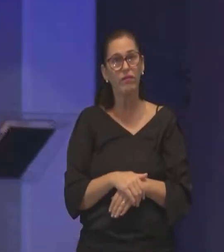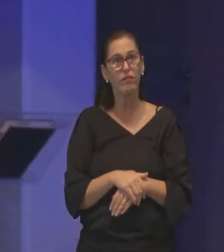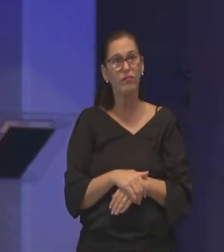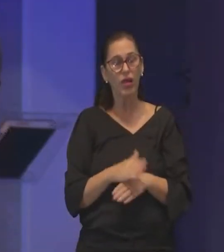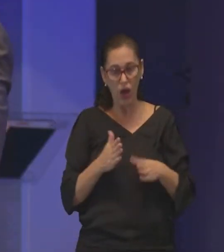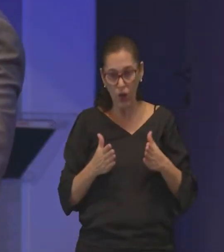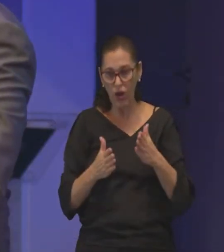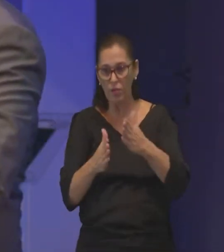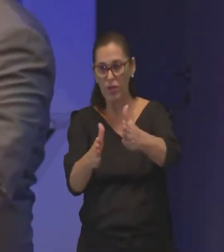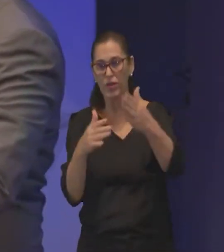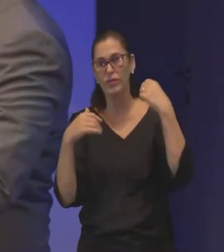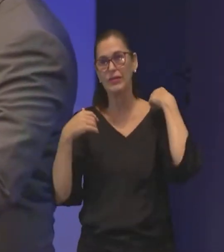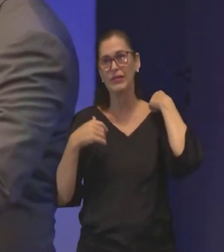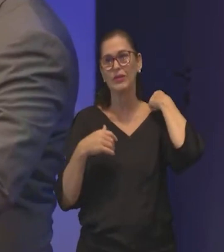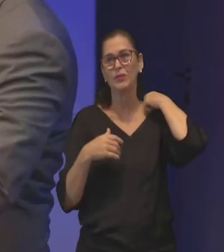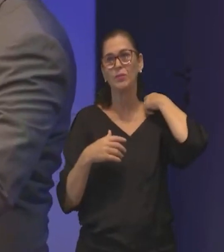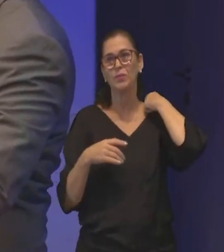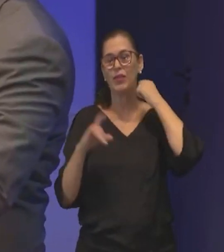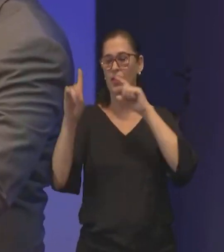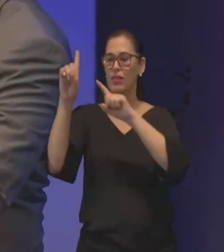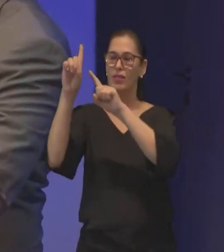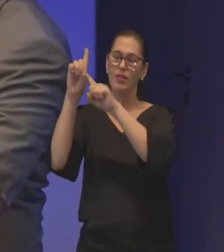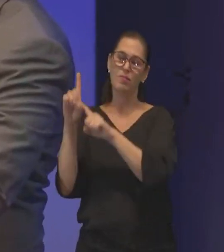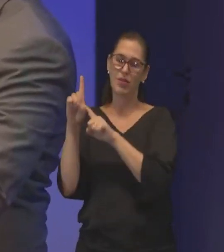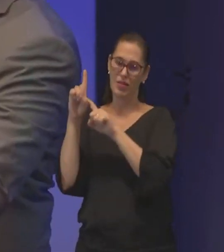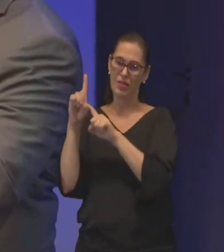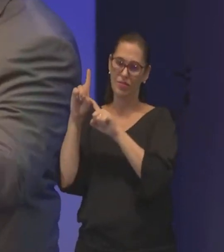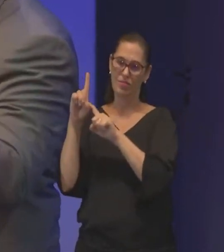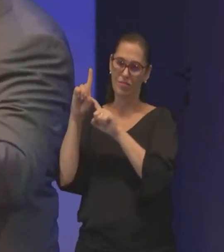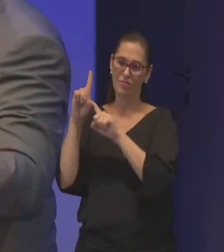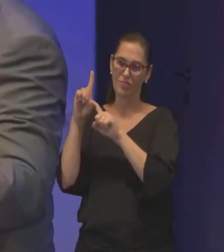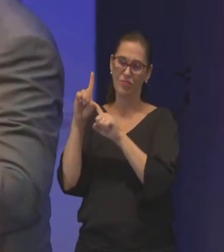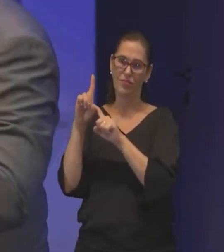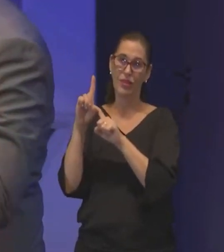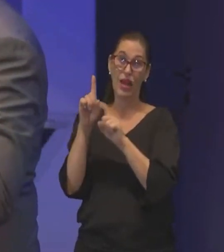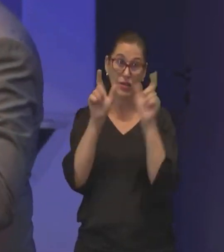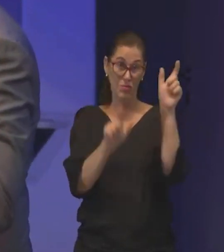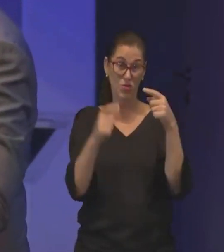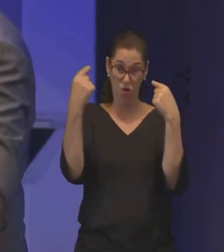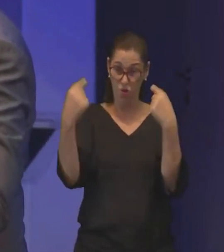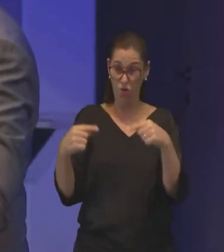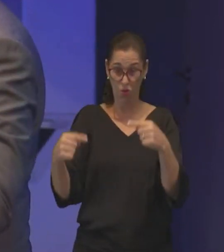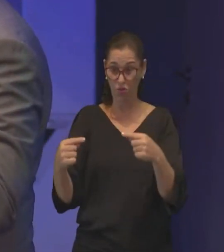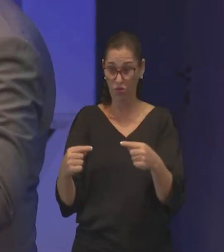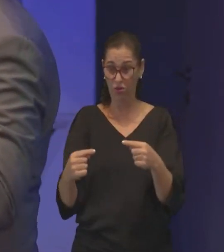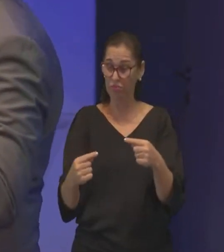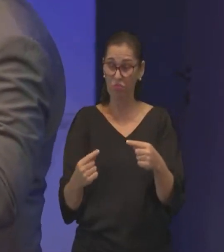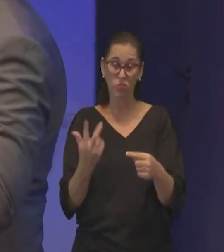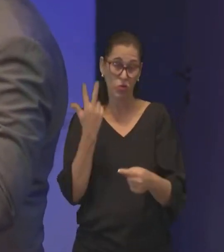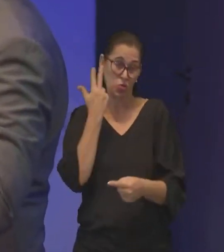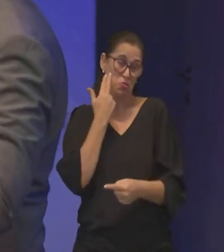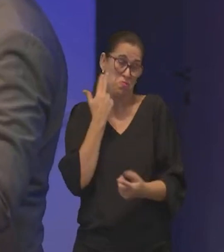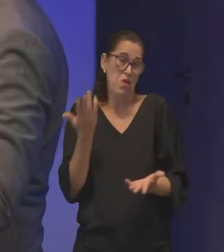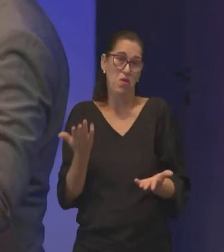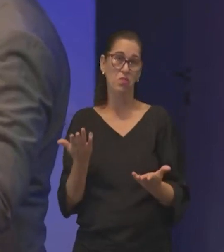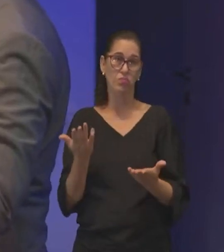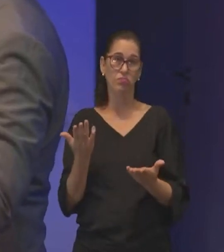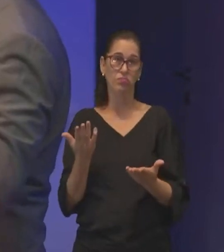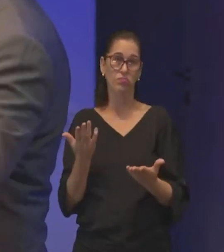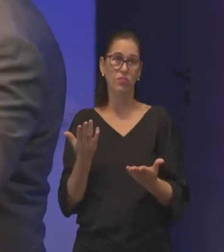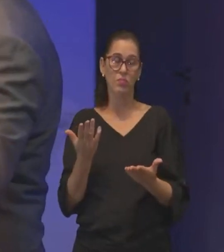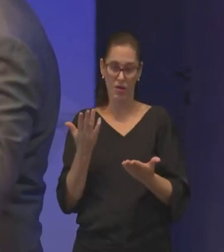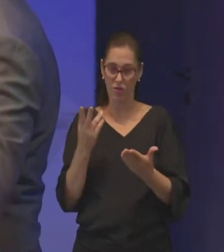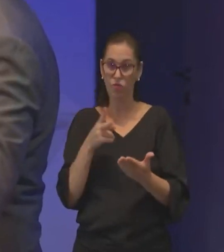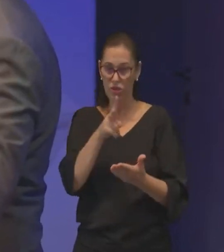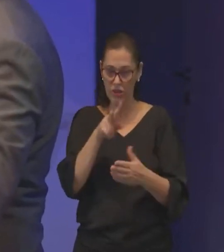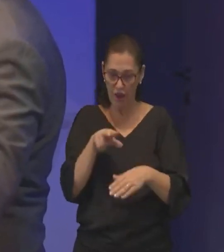caminho na dependência do Senhor. Os opositores, eles irão surgir. Não pare de sonhar aquilo